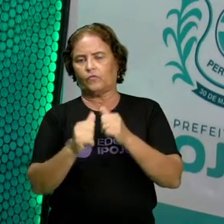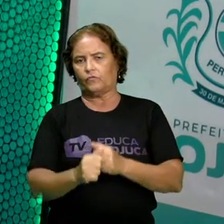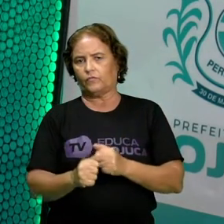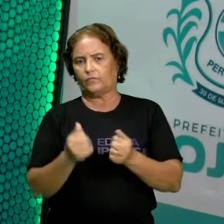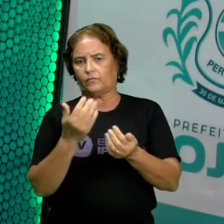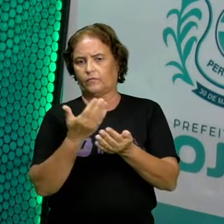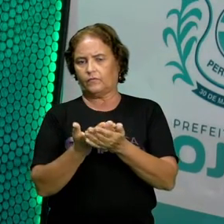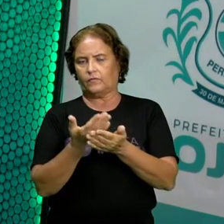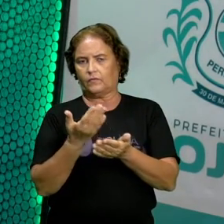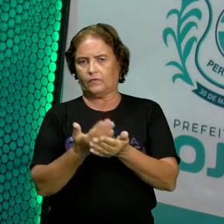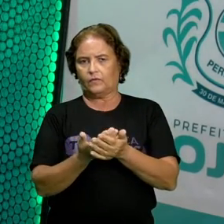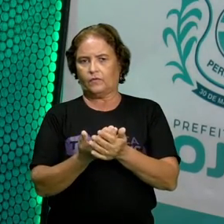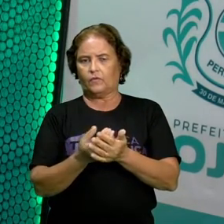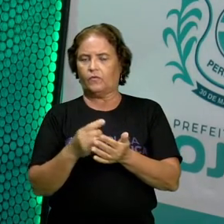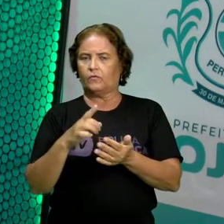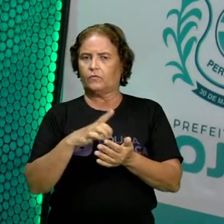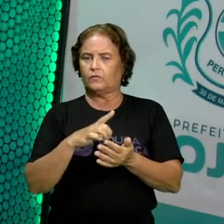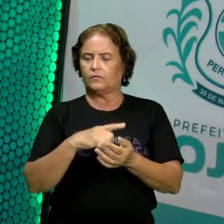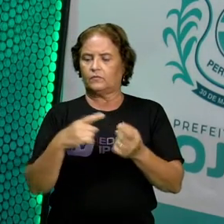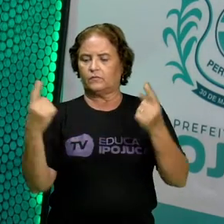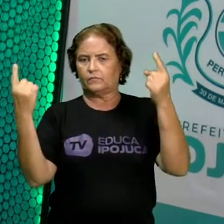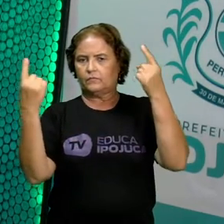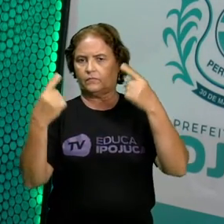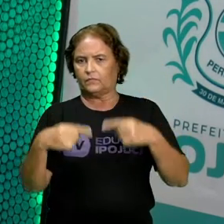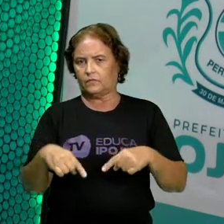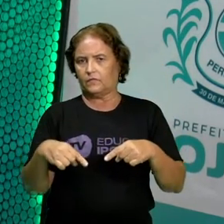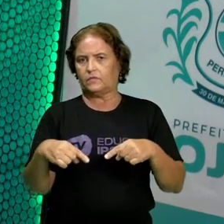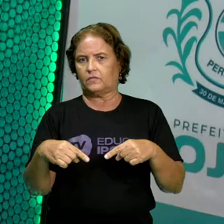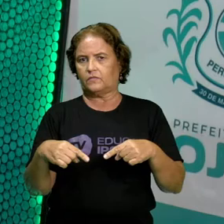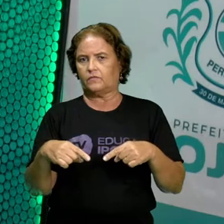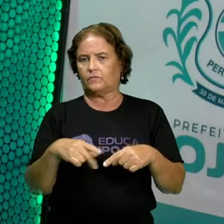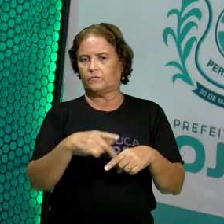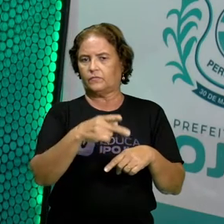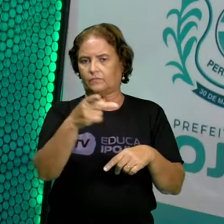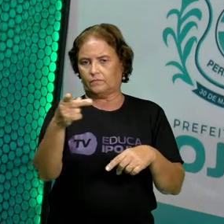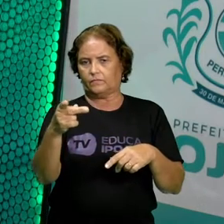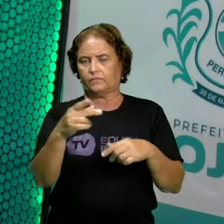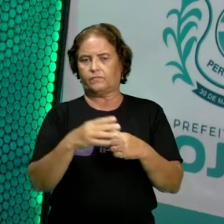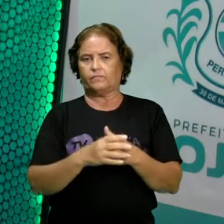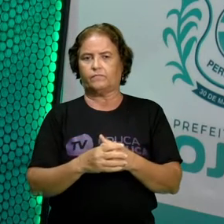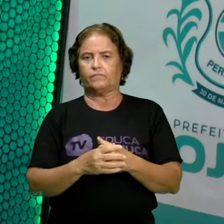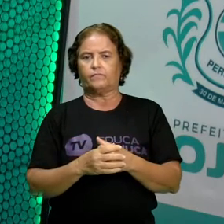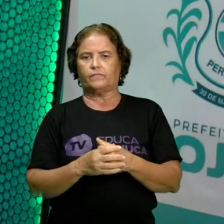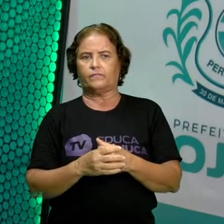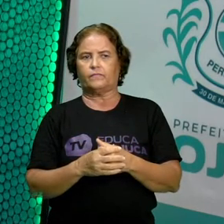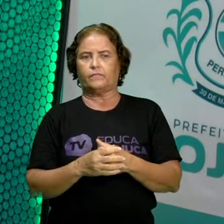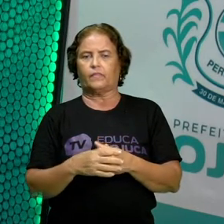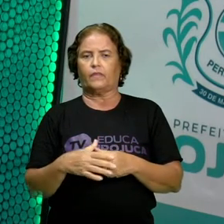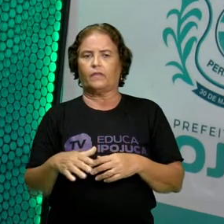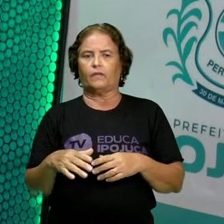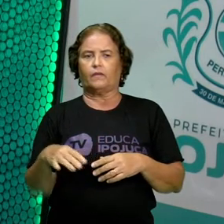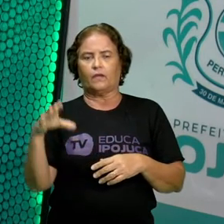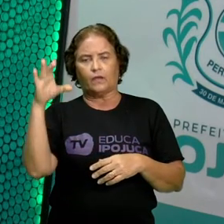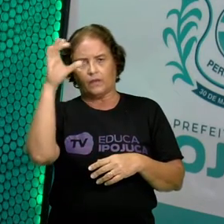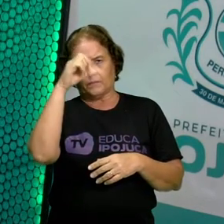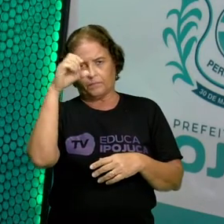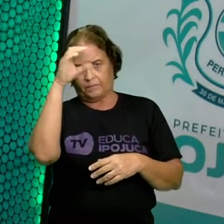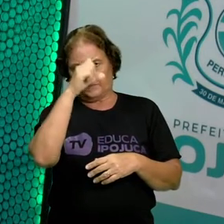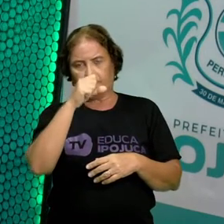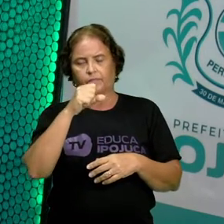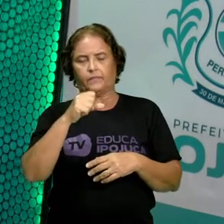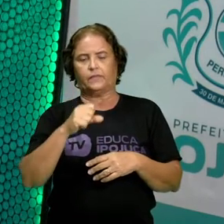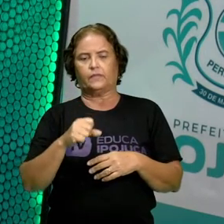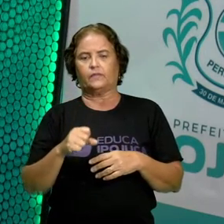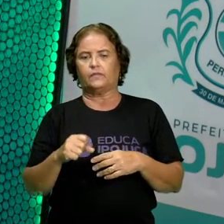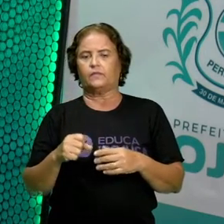aula, certo? Temos aí um desafio para vocês. Vimos que na nossa